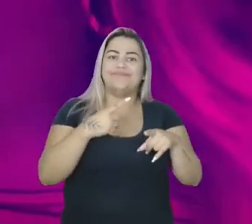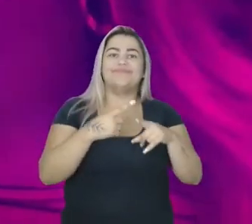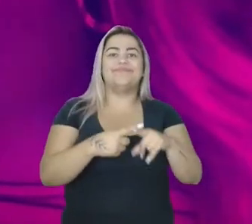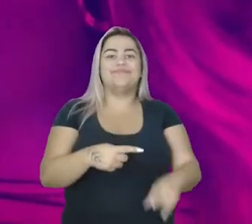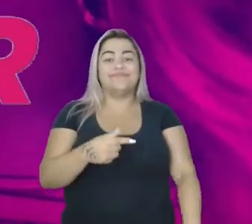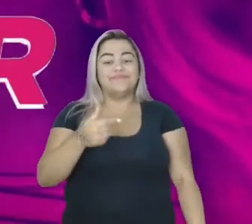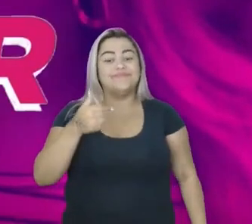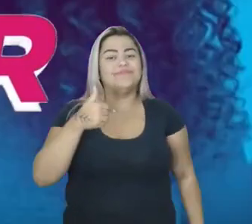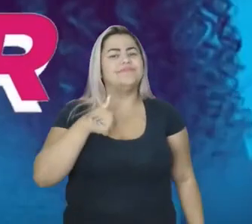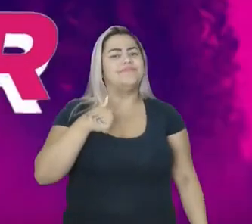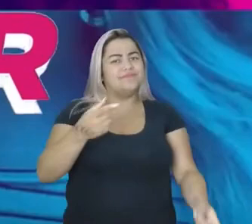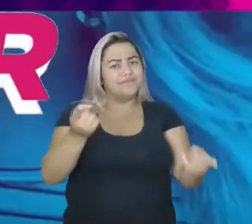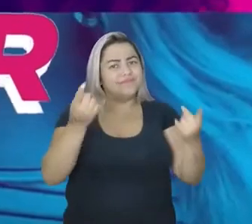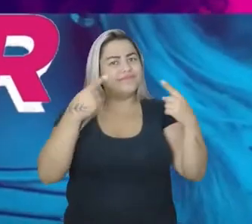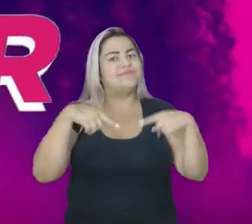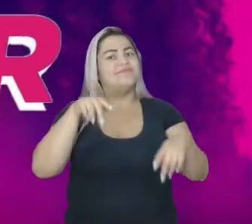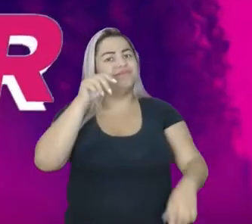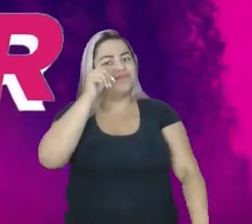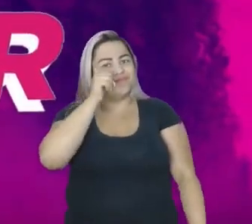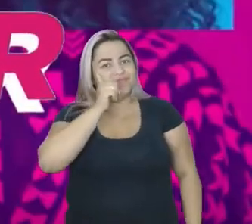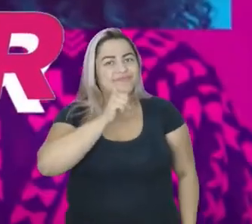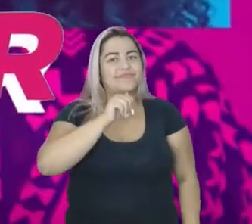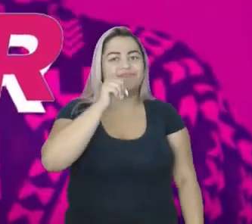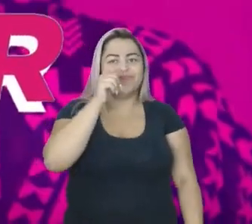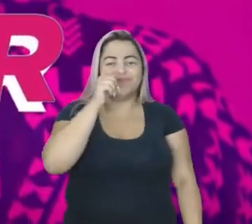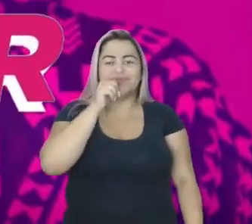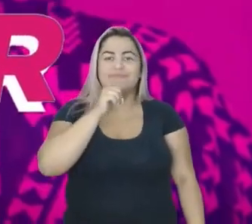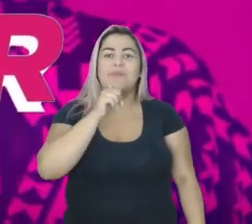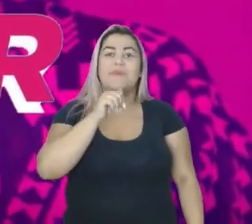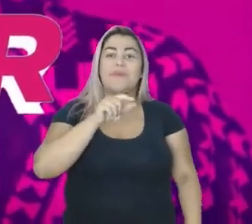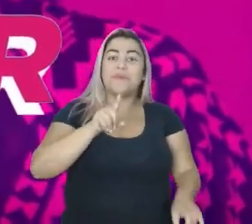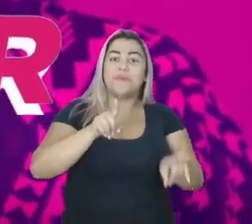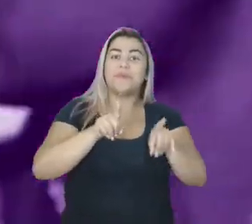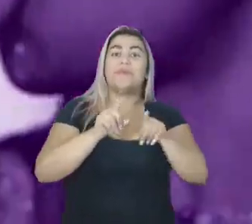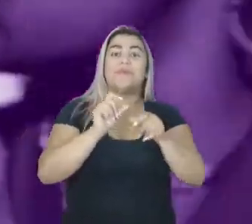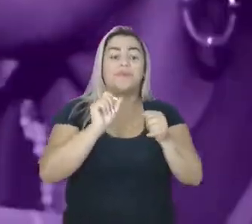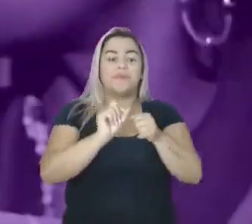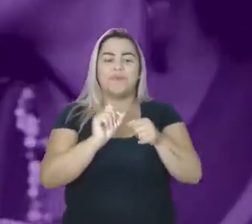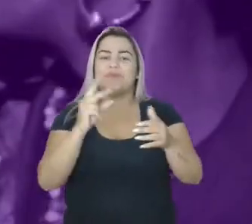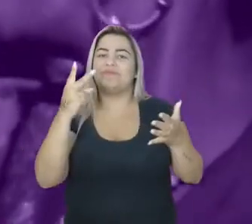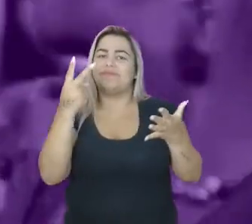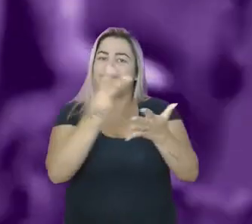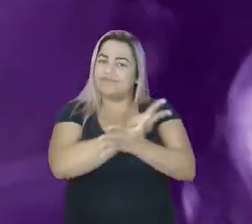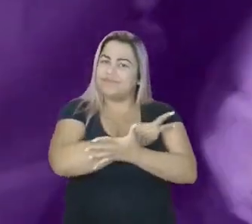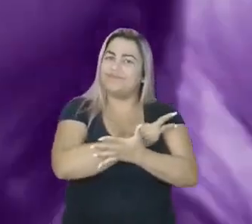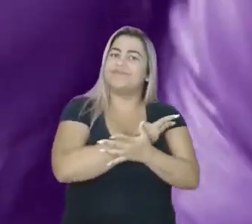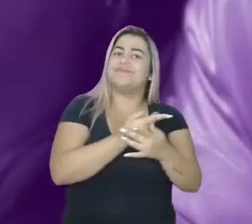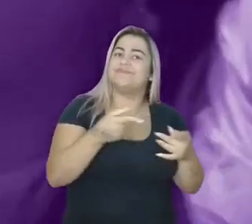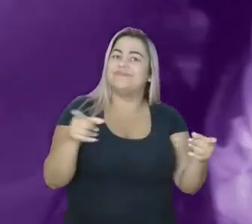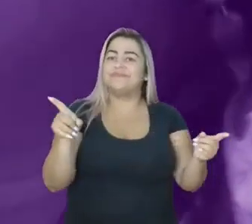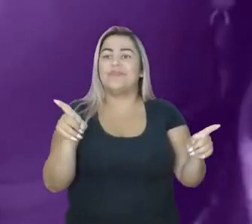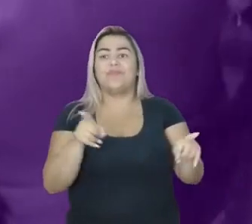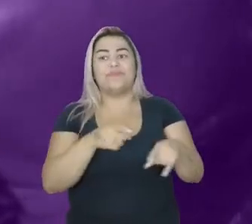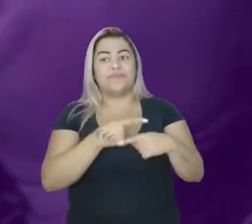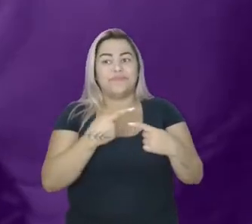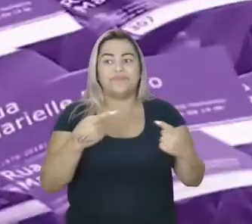Porque eu sou mulher pra fazer